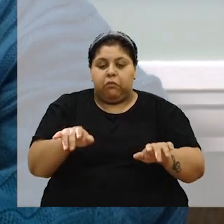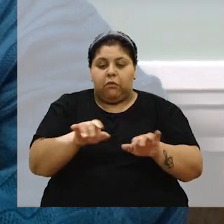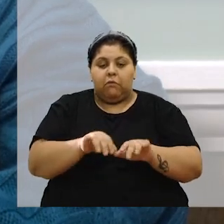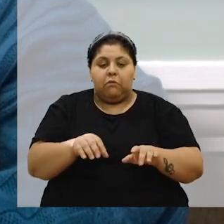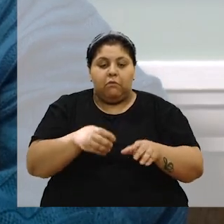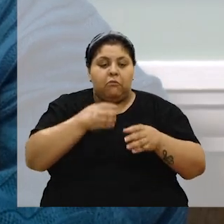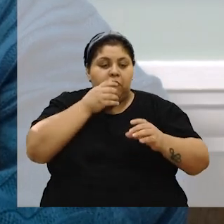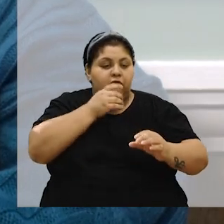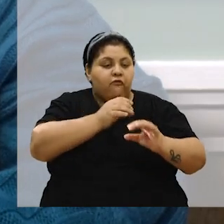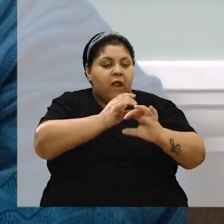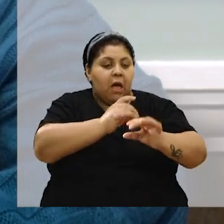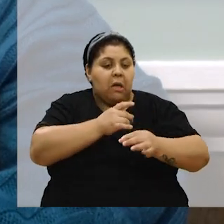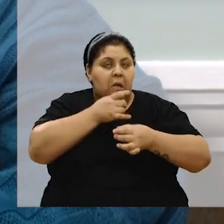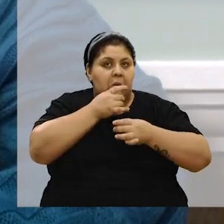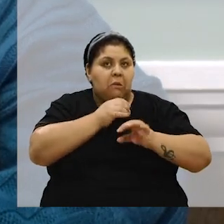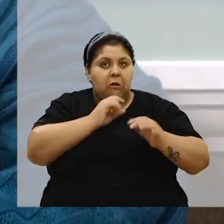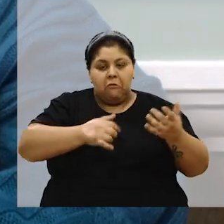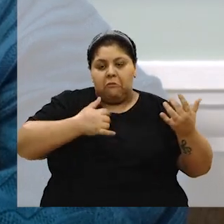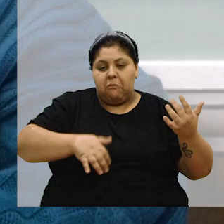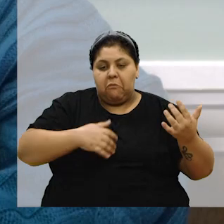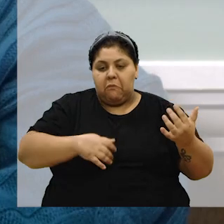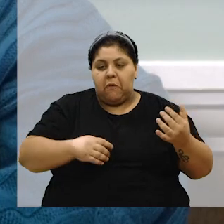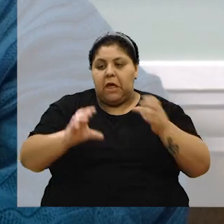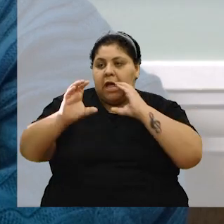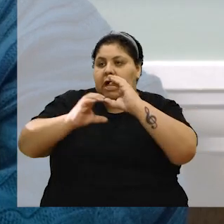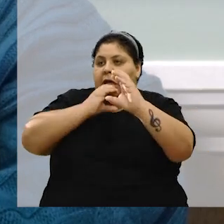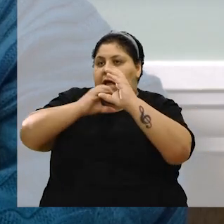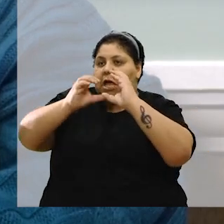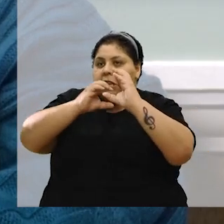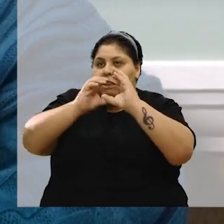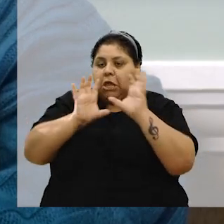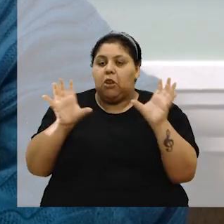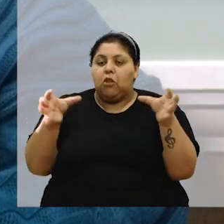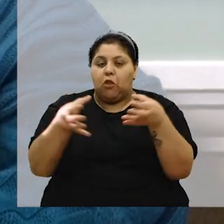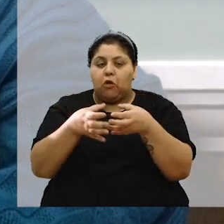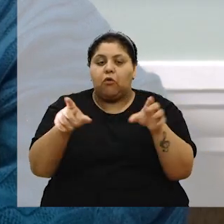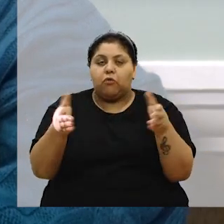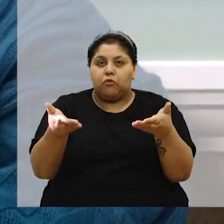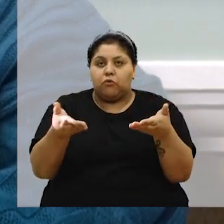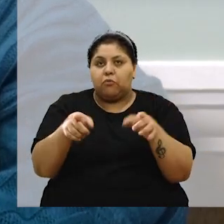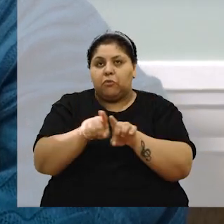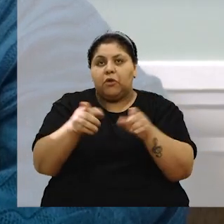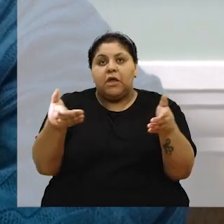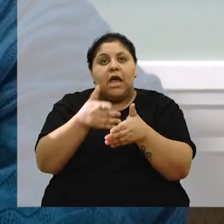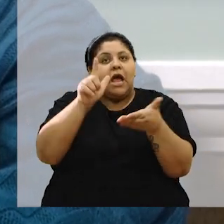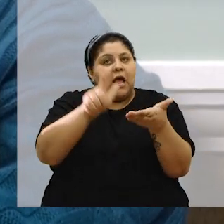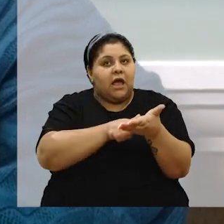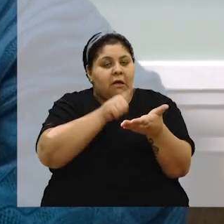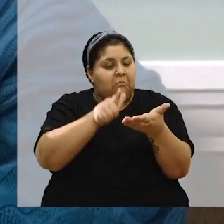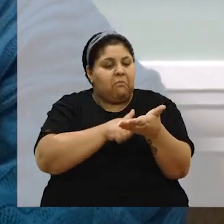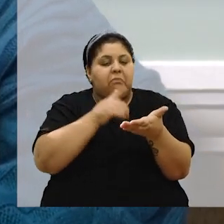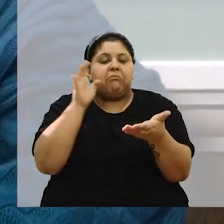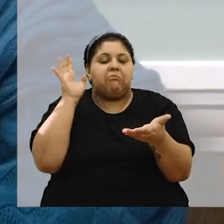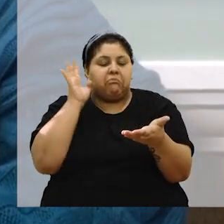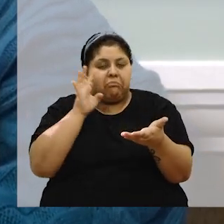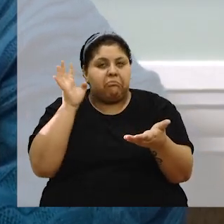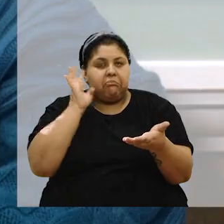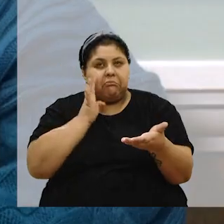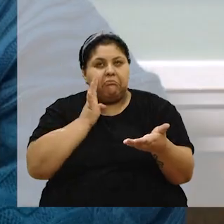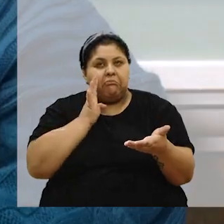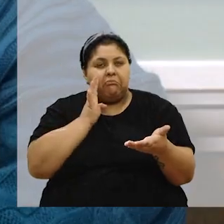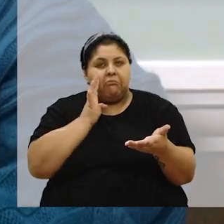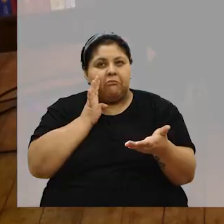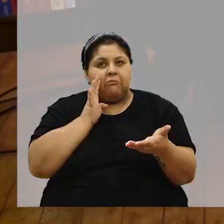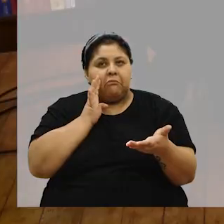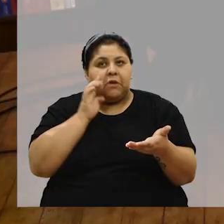instrumentista, ela toca piano, ela toca flauta transversa, ela toca violão, canta numa banda. E agora ela escreveu um livro